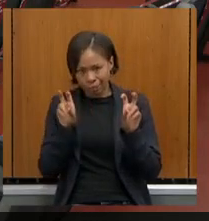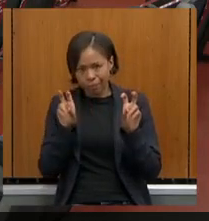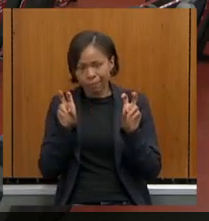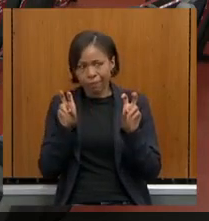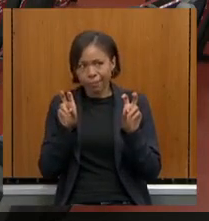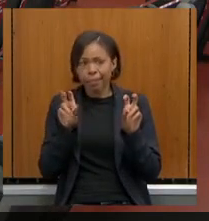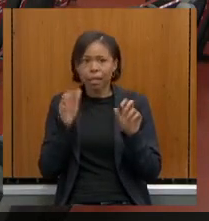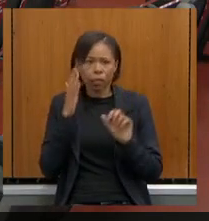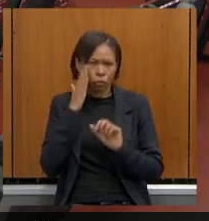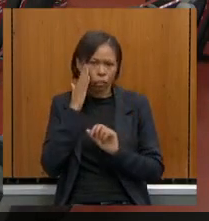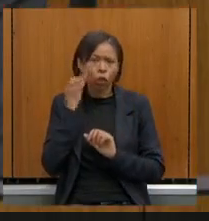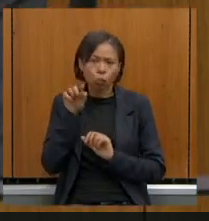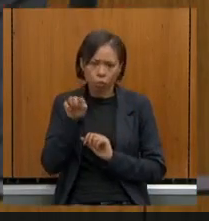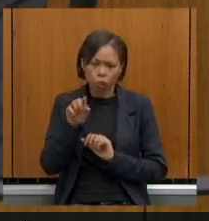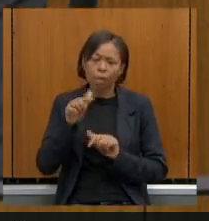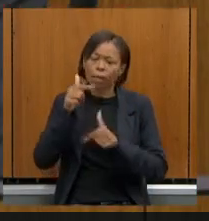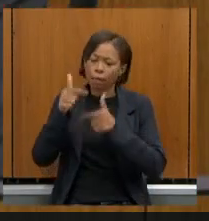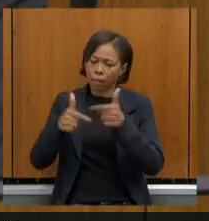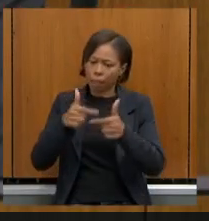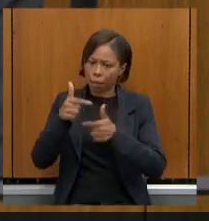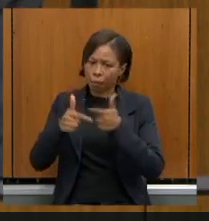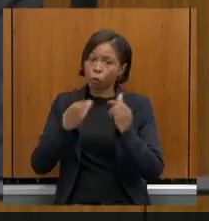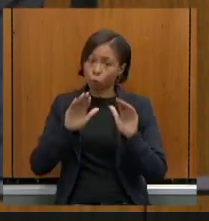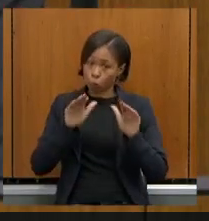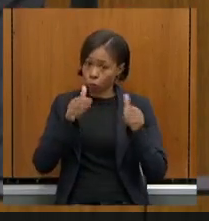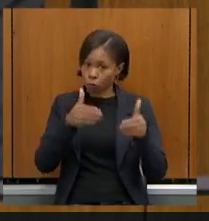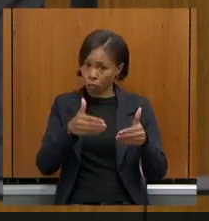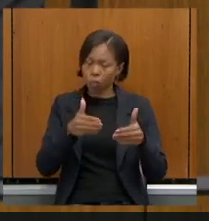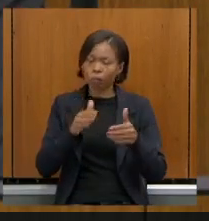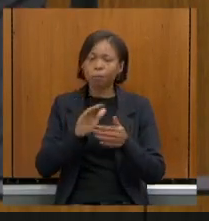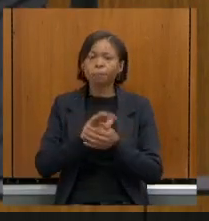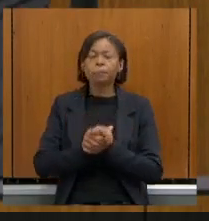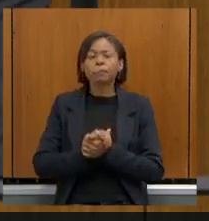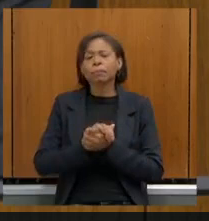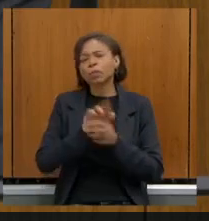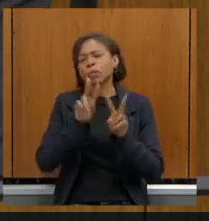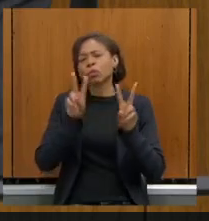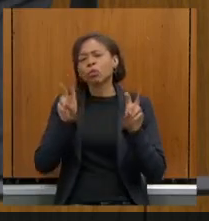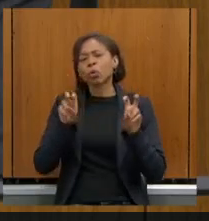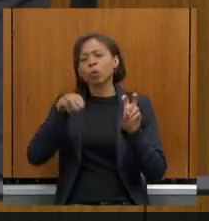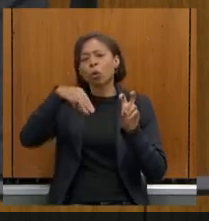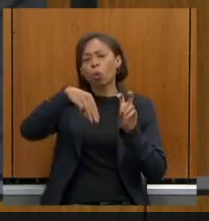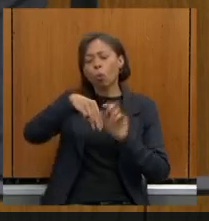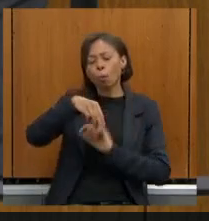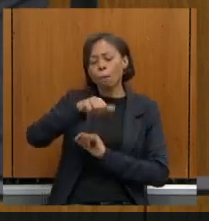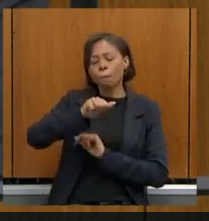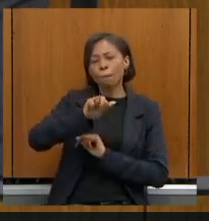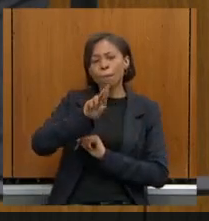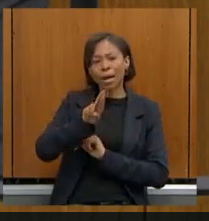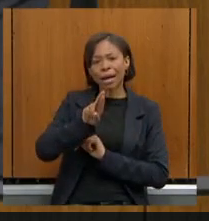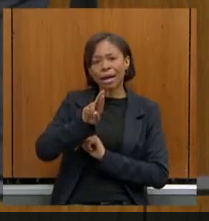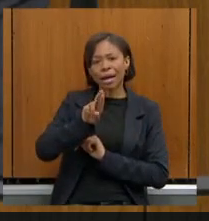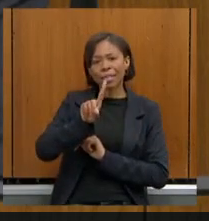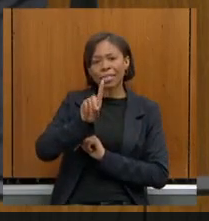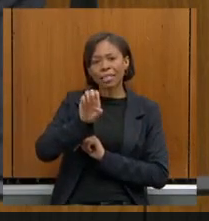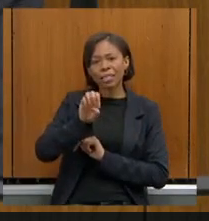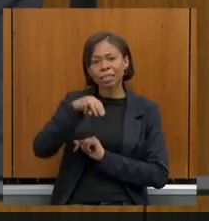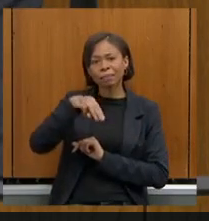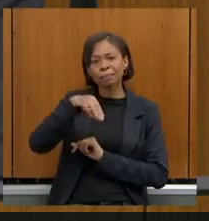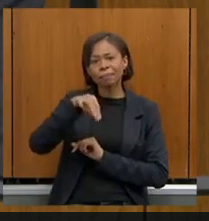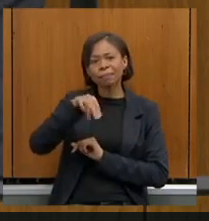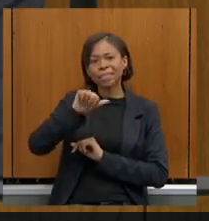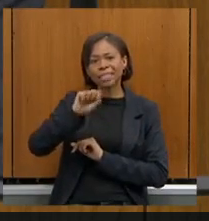trabalha em prol disso então acho que vai ser bem tranquilo é a questão do mar de minas nosso furnas